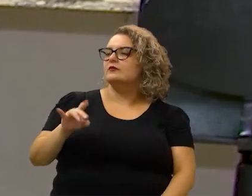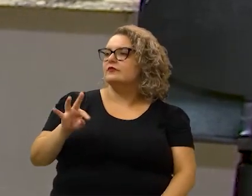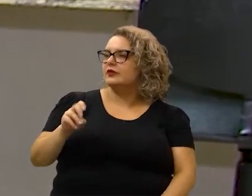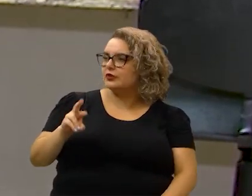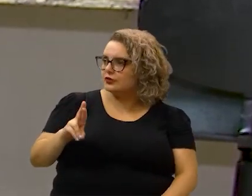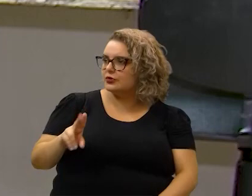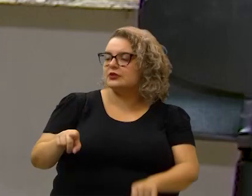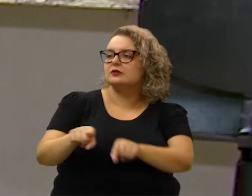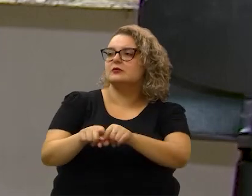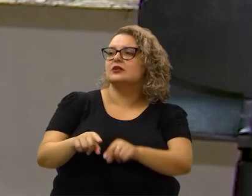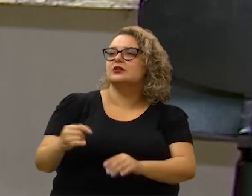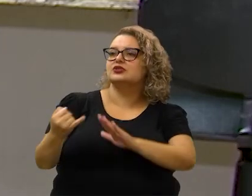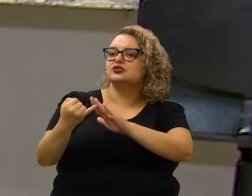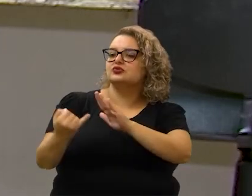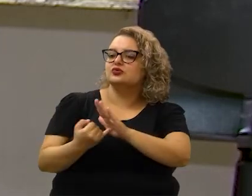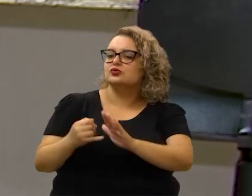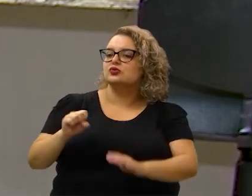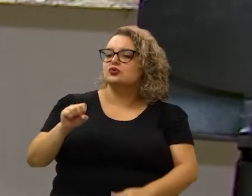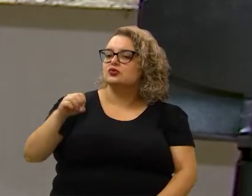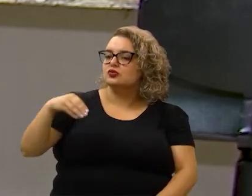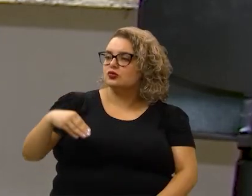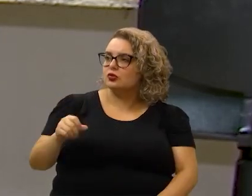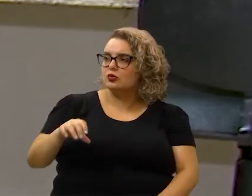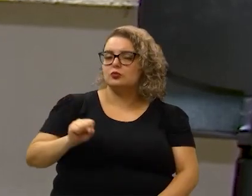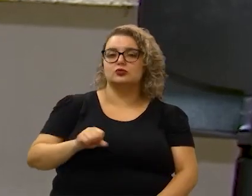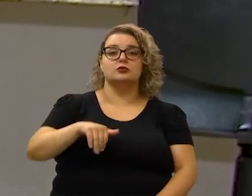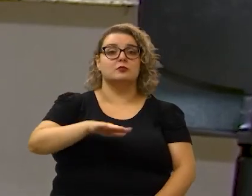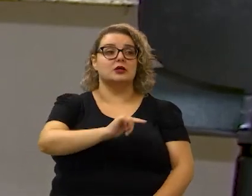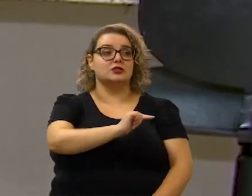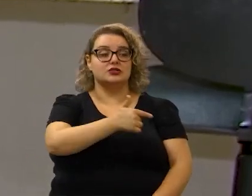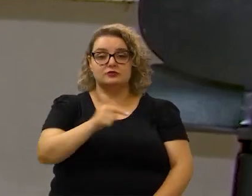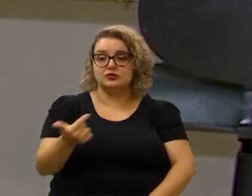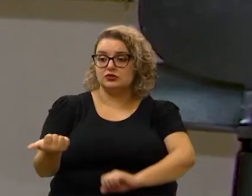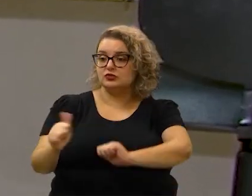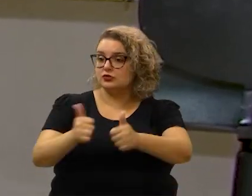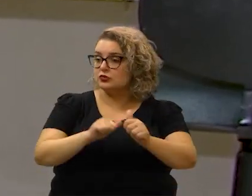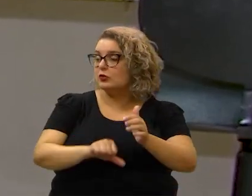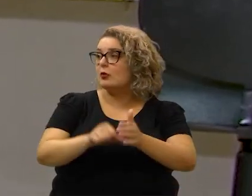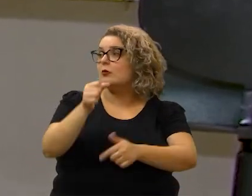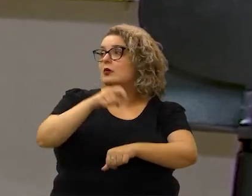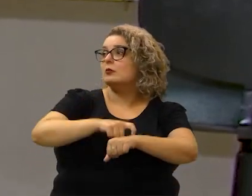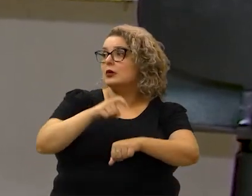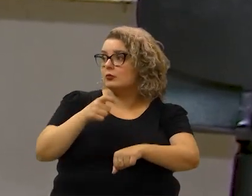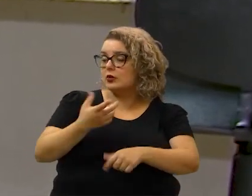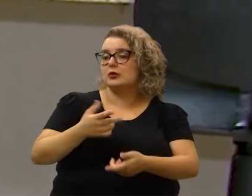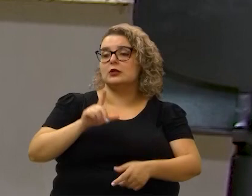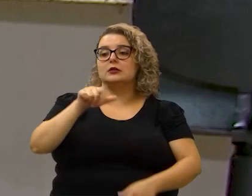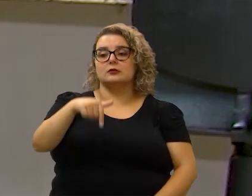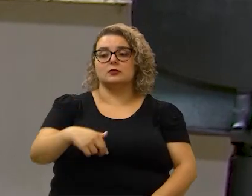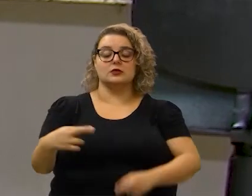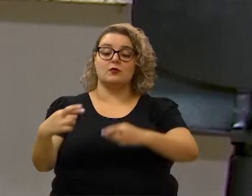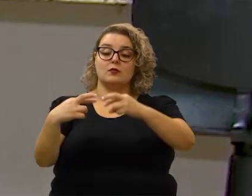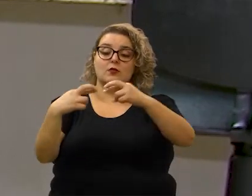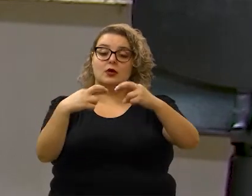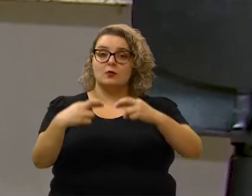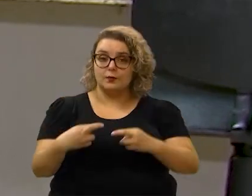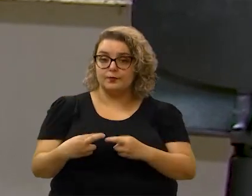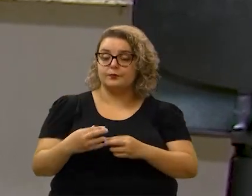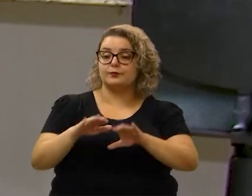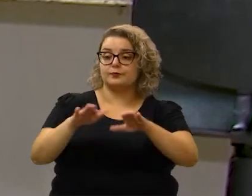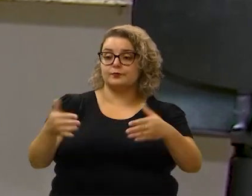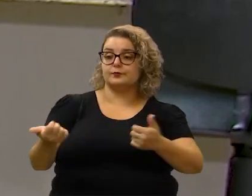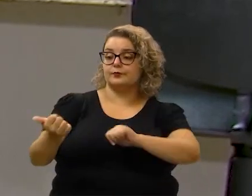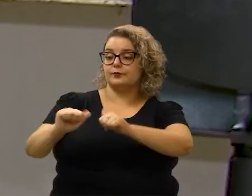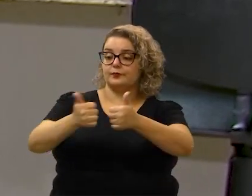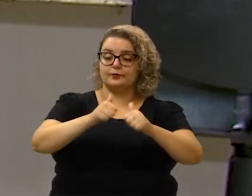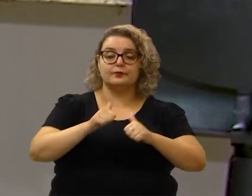Somos. A banca de avaliação foram mais de 22 avaliadores no primeiro momento, e aí eles vão fazer uma triagem, e a banca